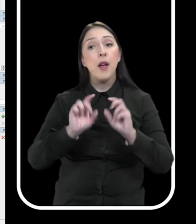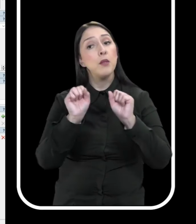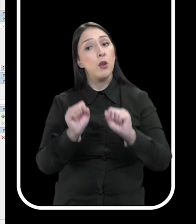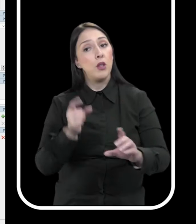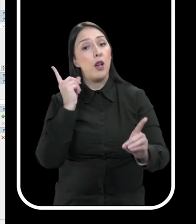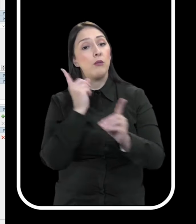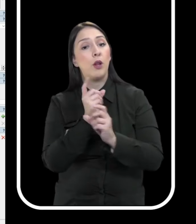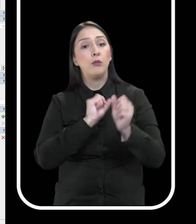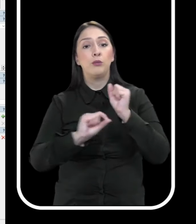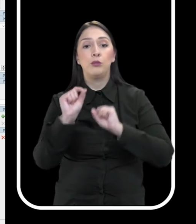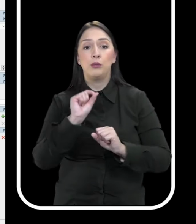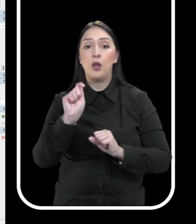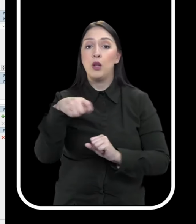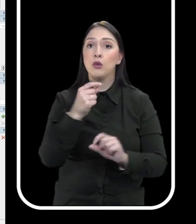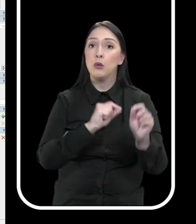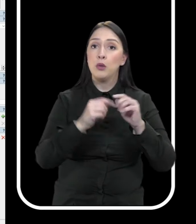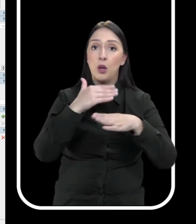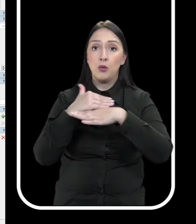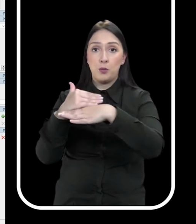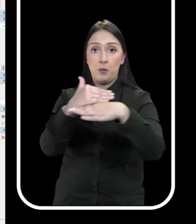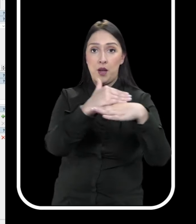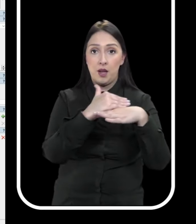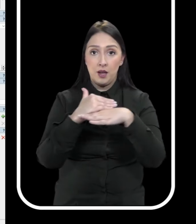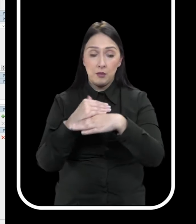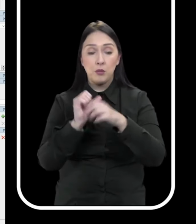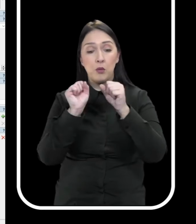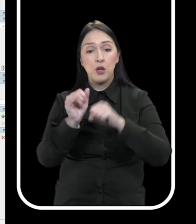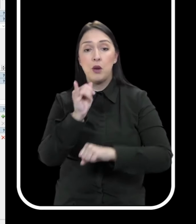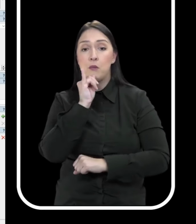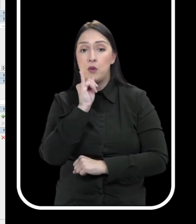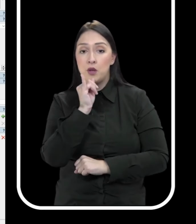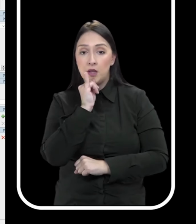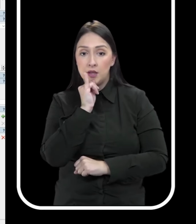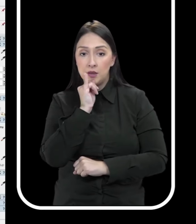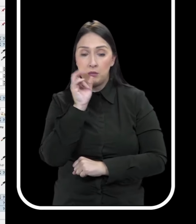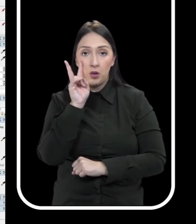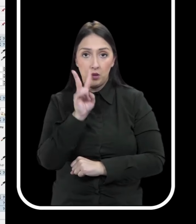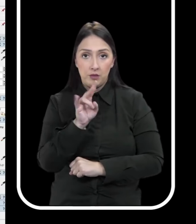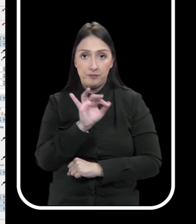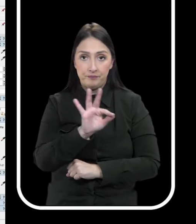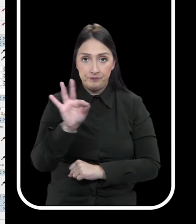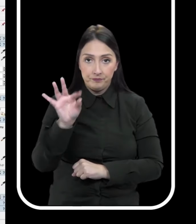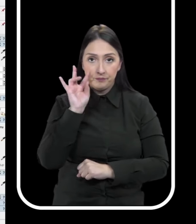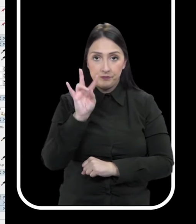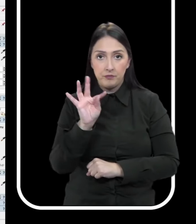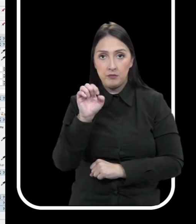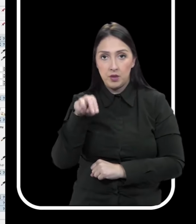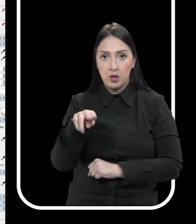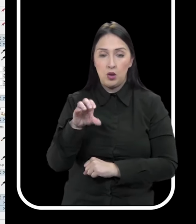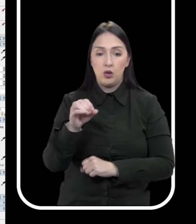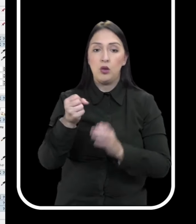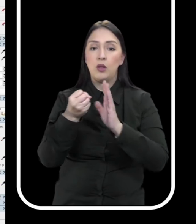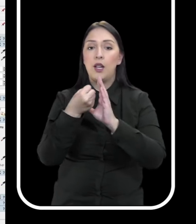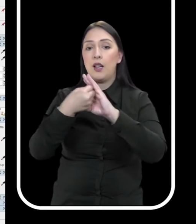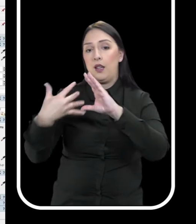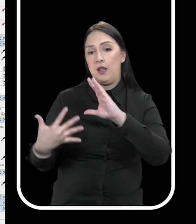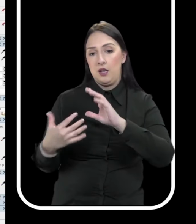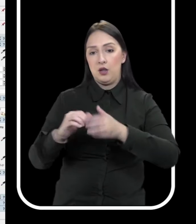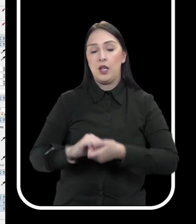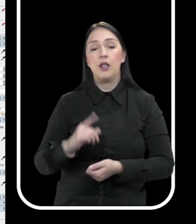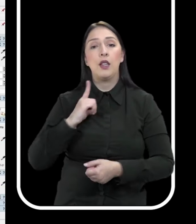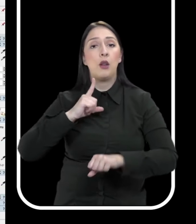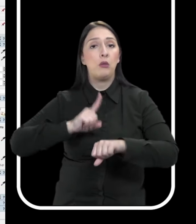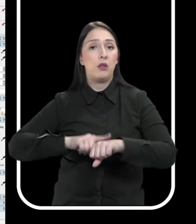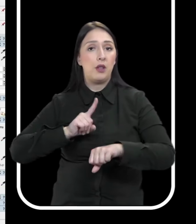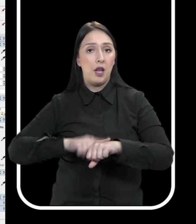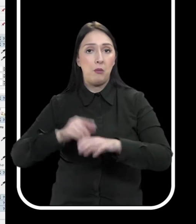Mas eu poderia confirmar isso através dos parâmetros. Então eu poderia, por exemplo, dar um duplo clique aqui no nosso torno. Eu